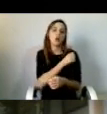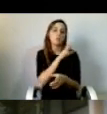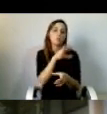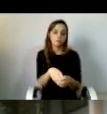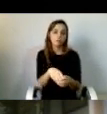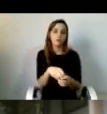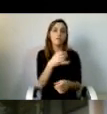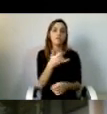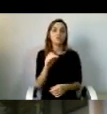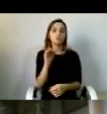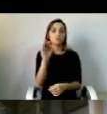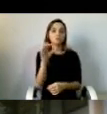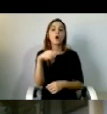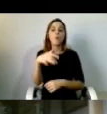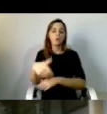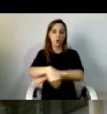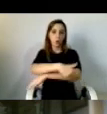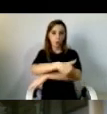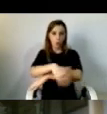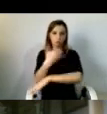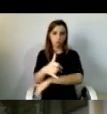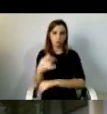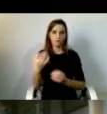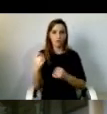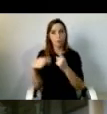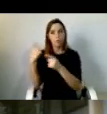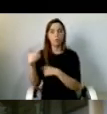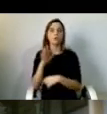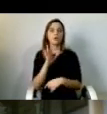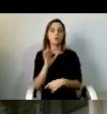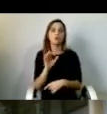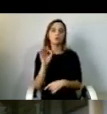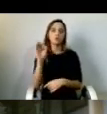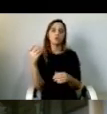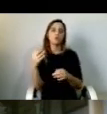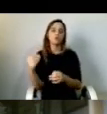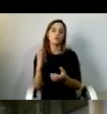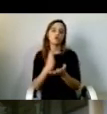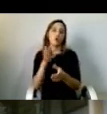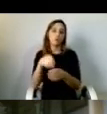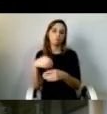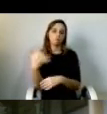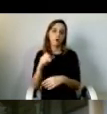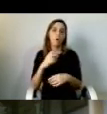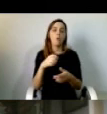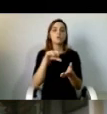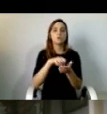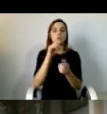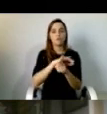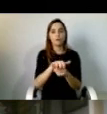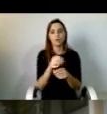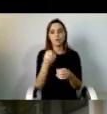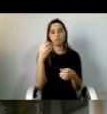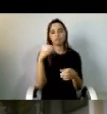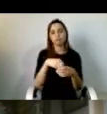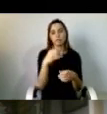pessoas ocorreu na rua e para 14% na escola ou no centro de formação. Portanto, mesmo nas instâncias onde achamos que as